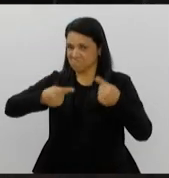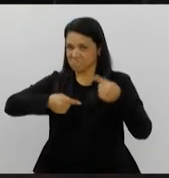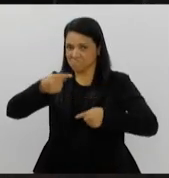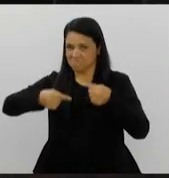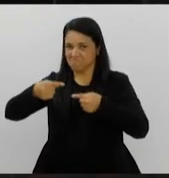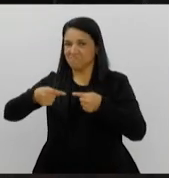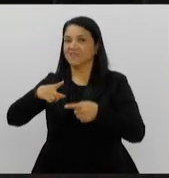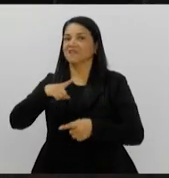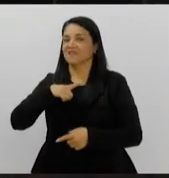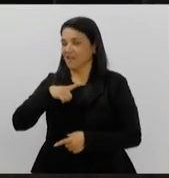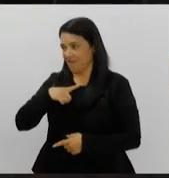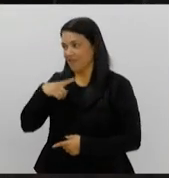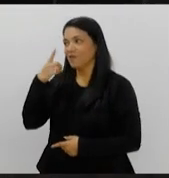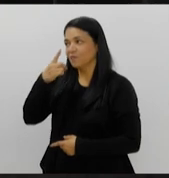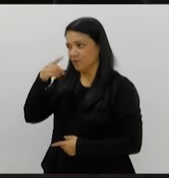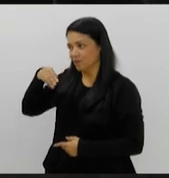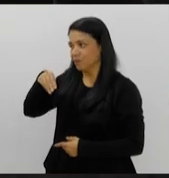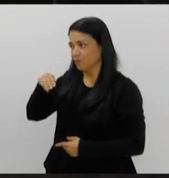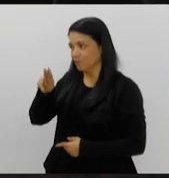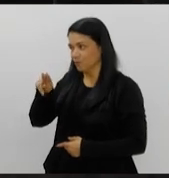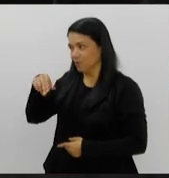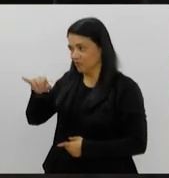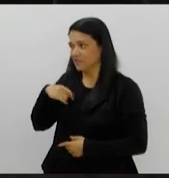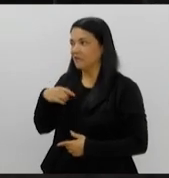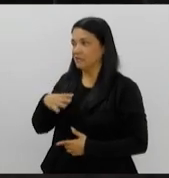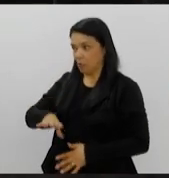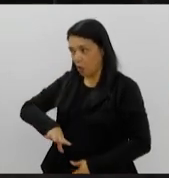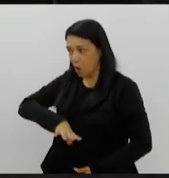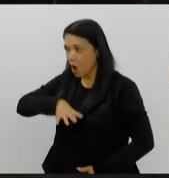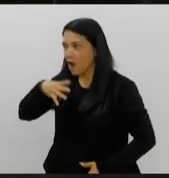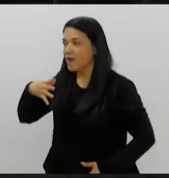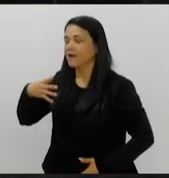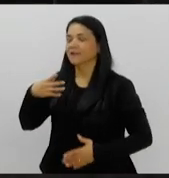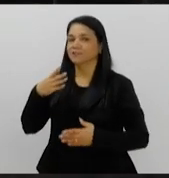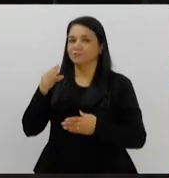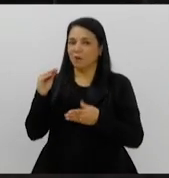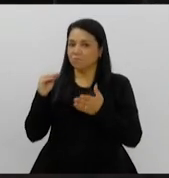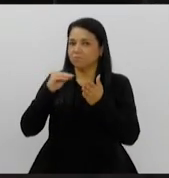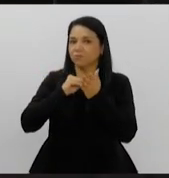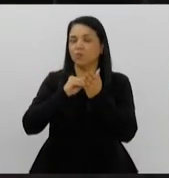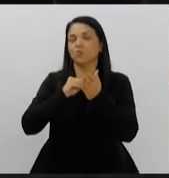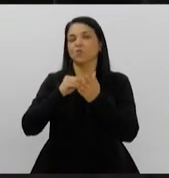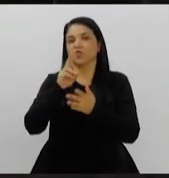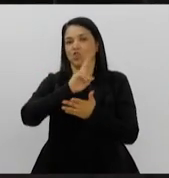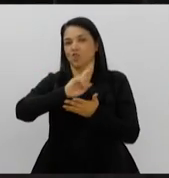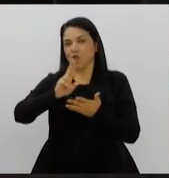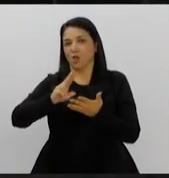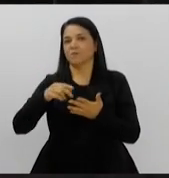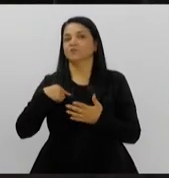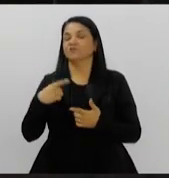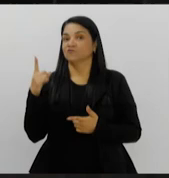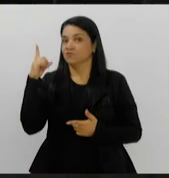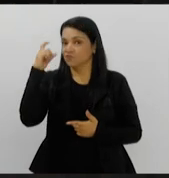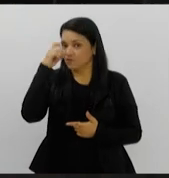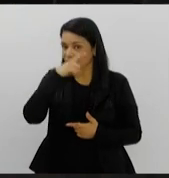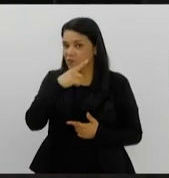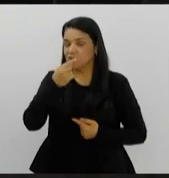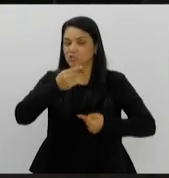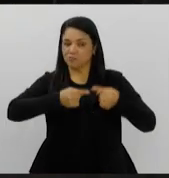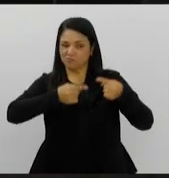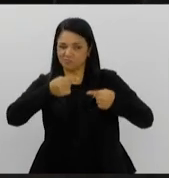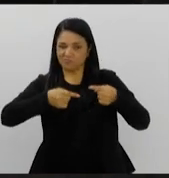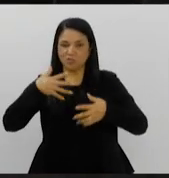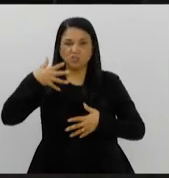que ter coragem para colocar o nome. Os pleitos estão cada vez mais difíceis, os discursos cada vez